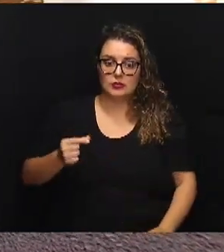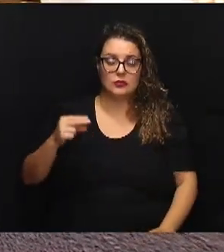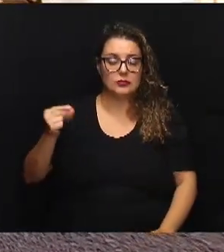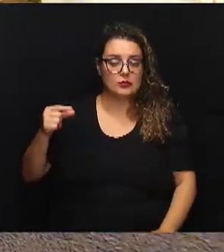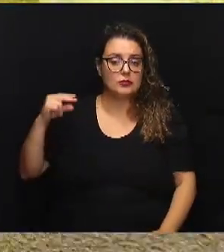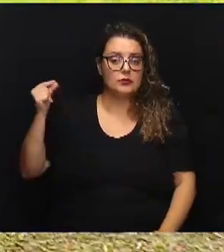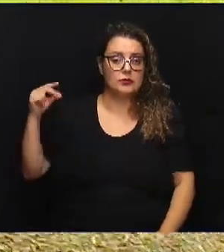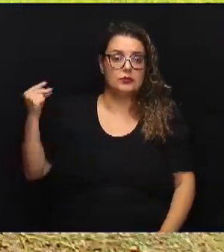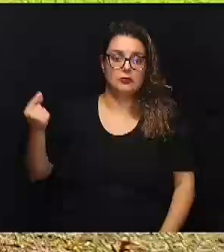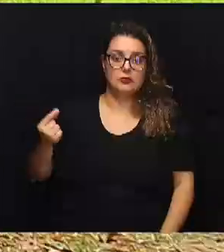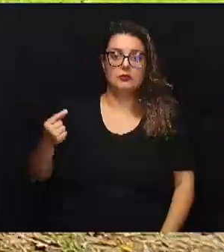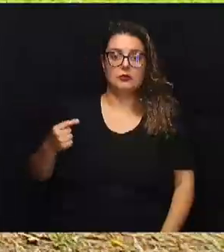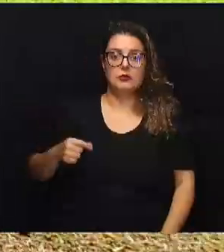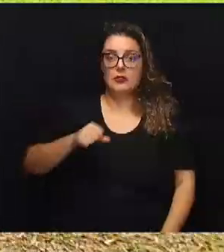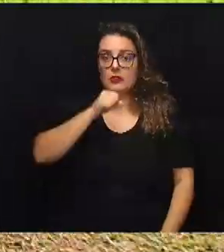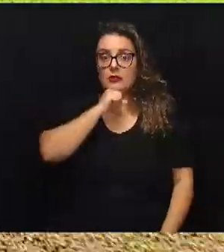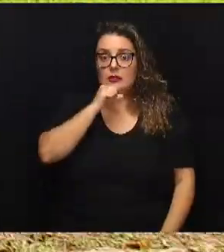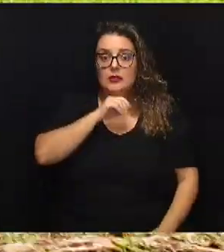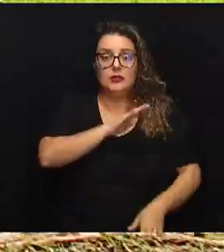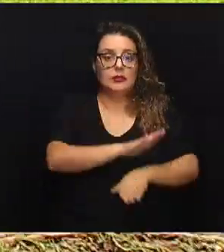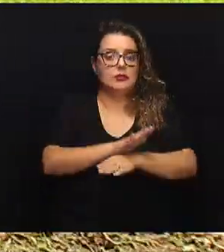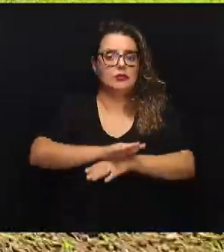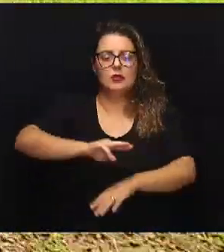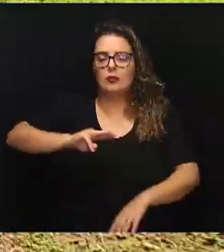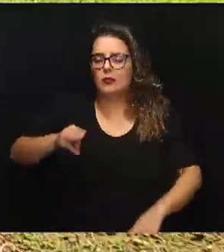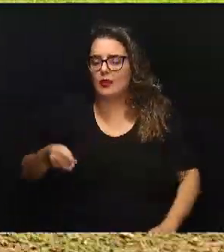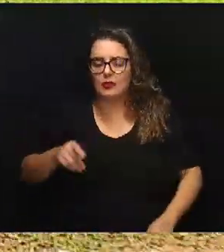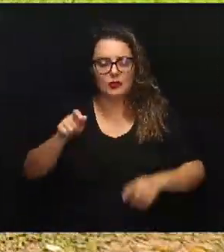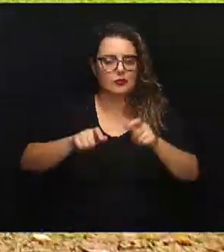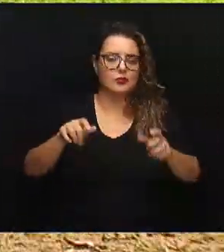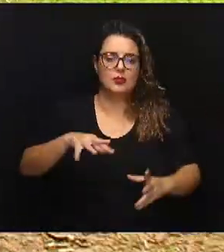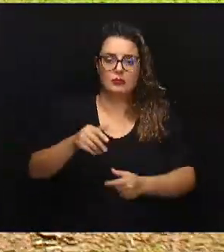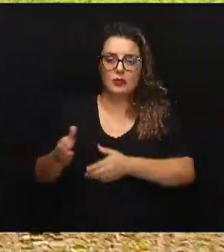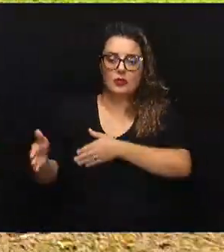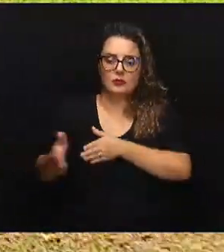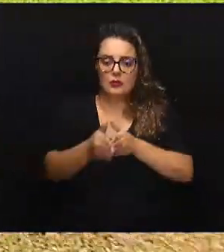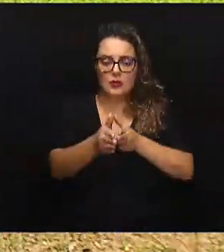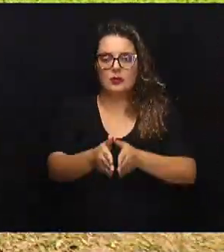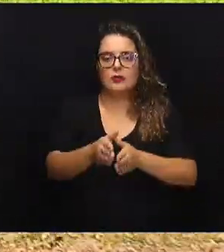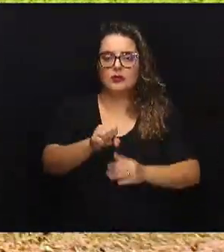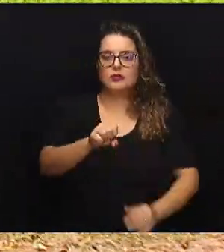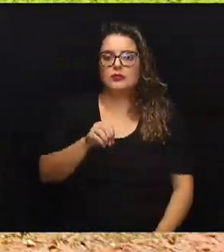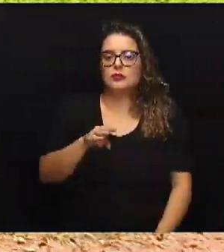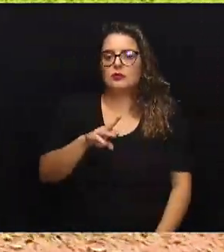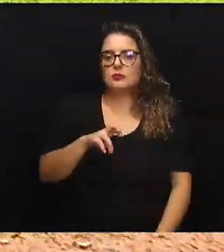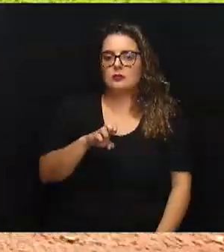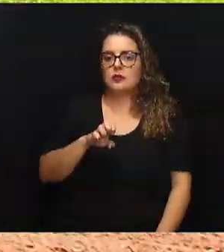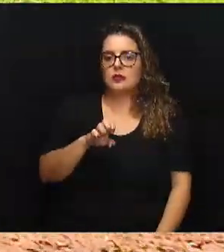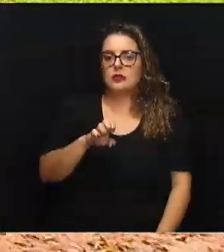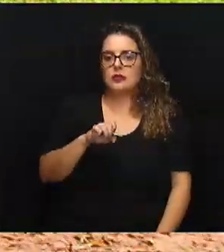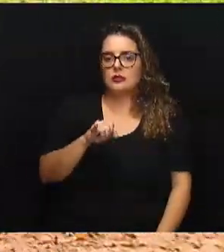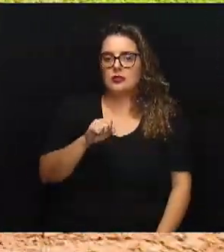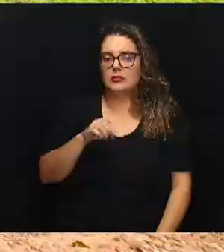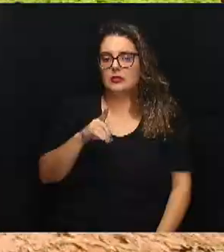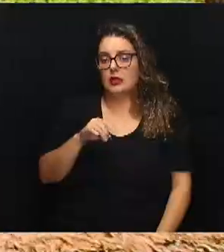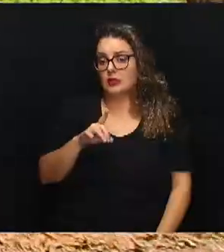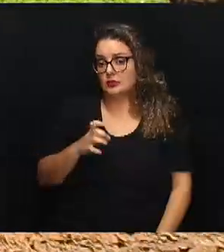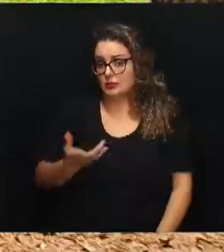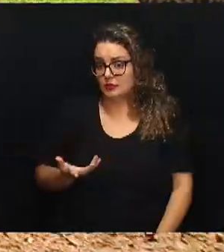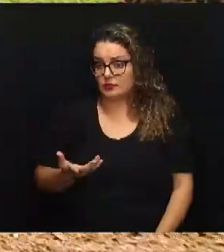assim dizer, que ajudou milhões de pessoas no mundo inteiro a encontrar o caminho da sobriedade. Junto da